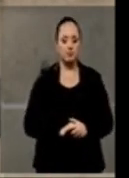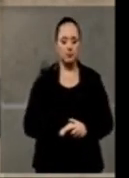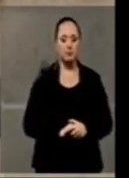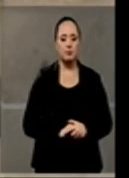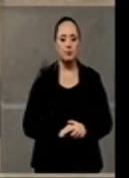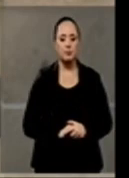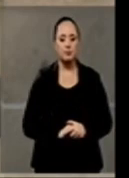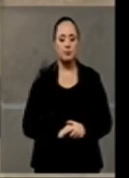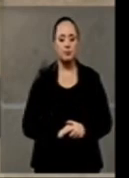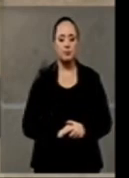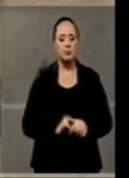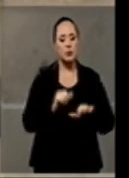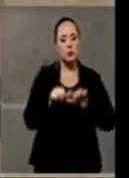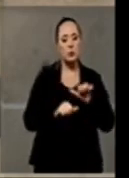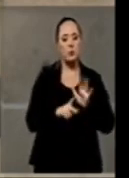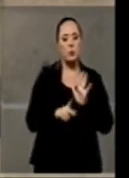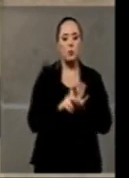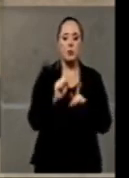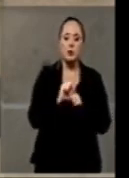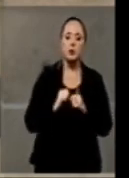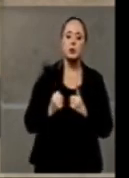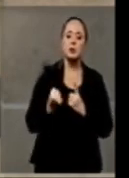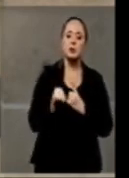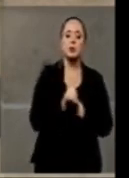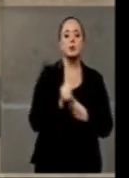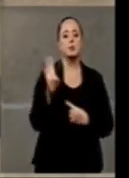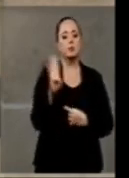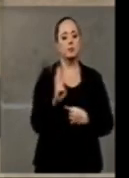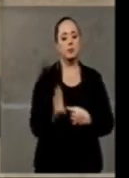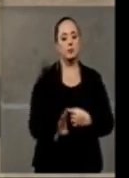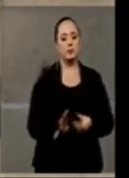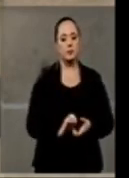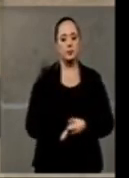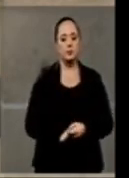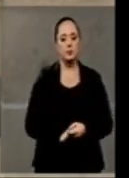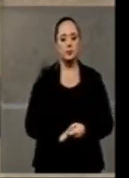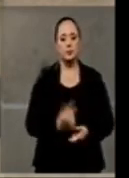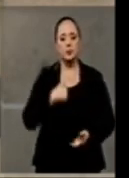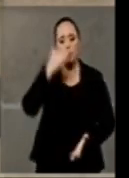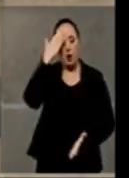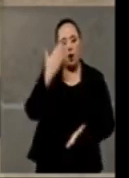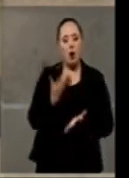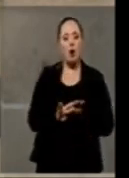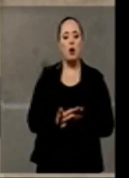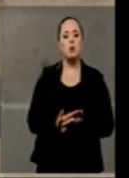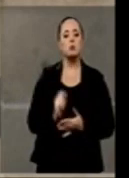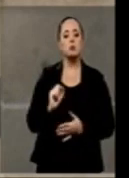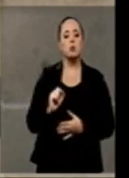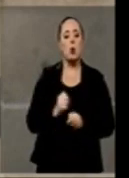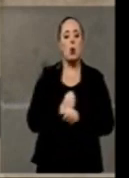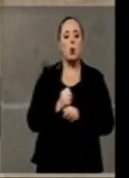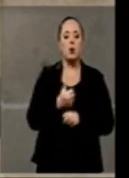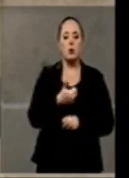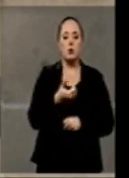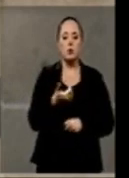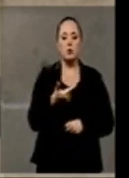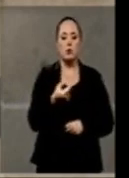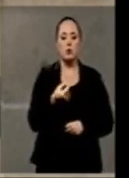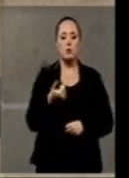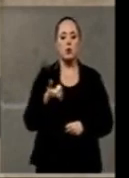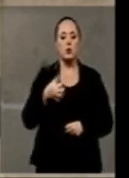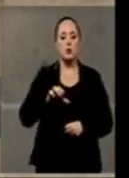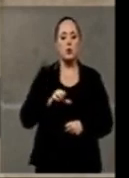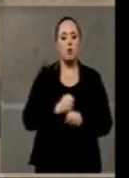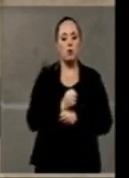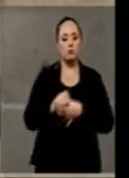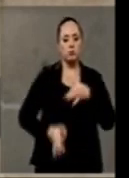a nossa sociedade a sociedade brasileira creio pois que o ano judiciário de 2019